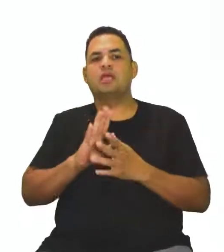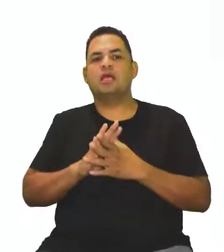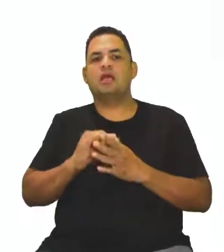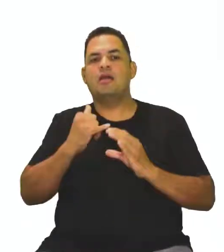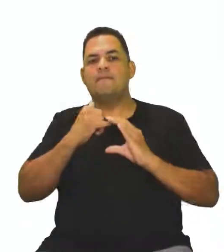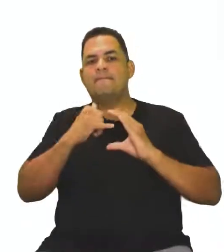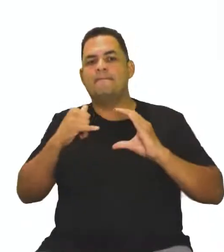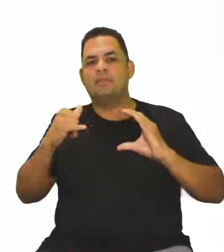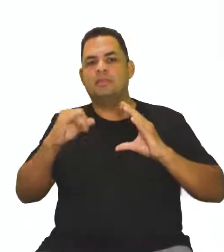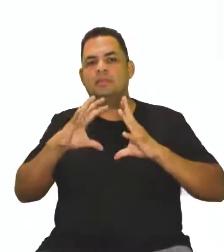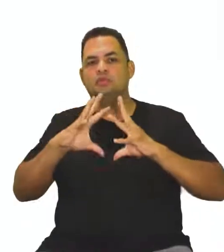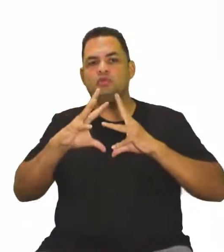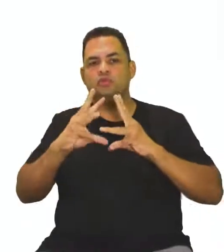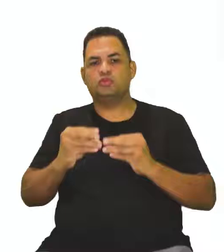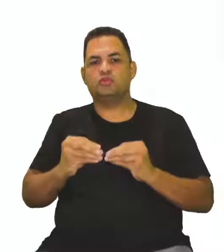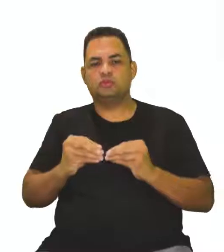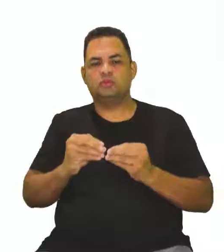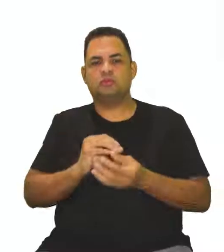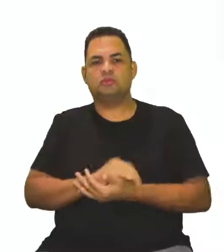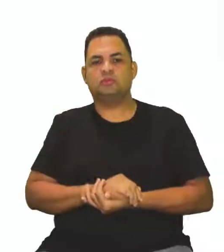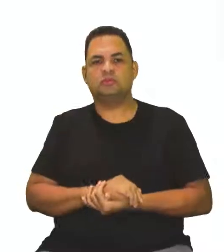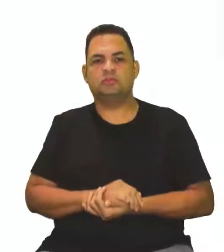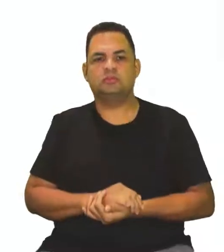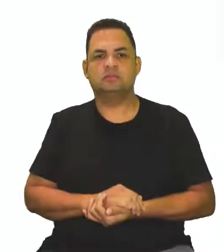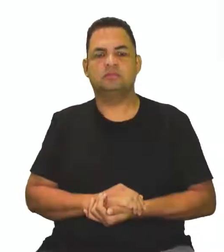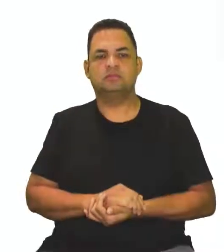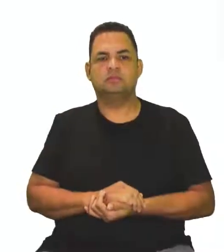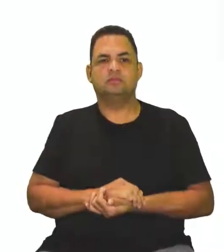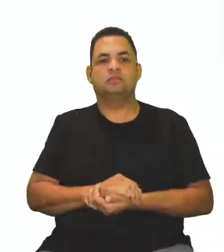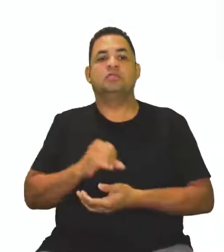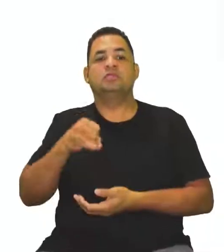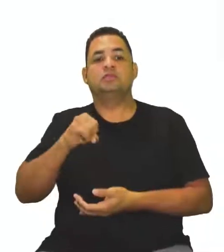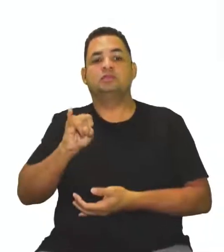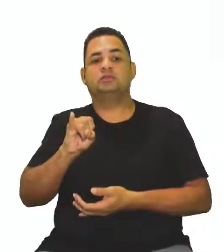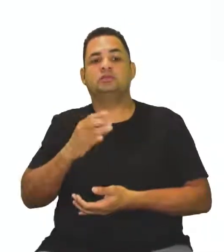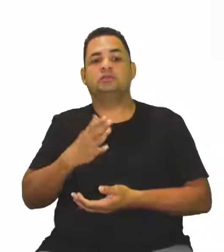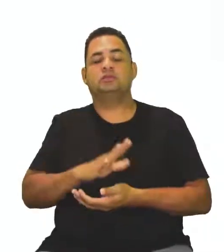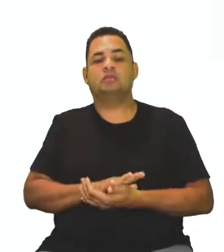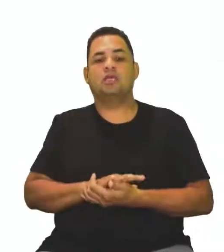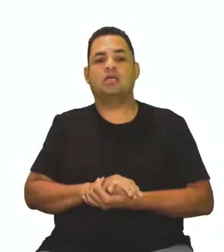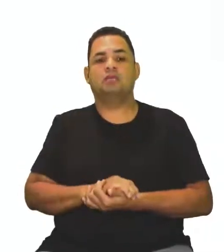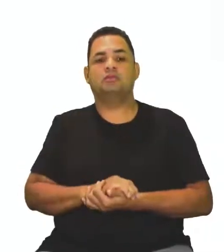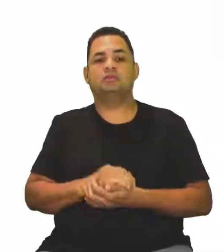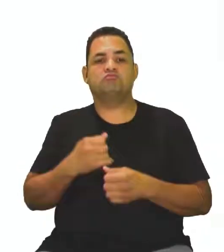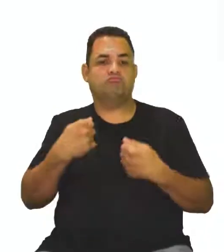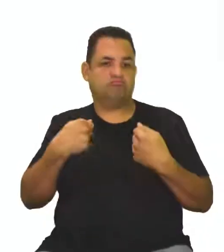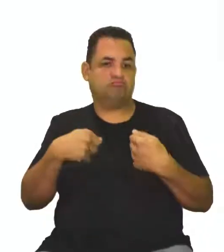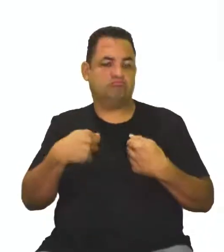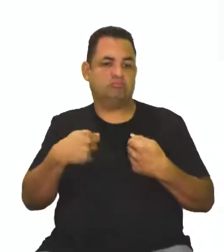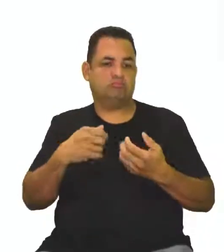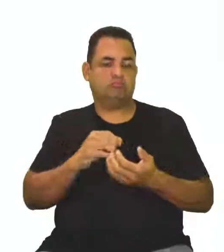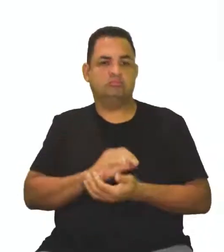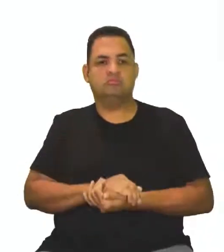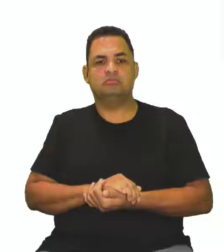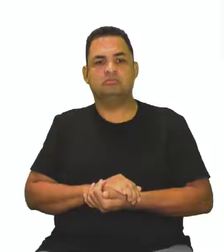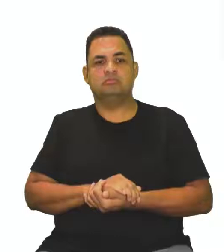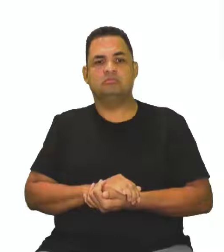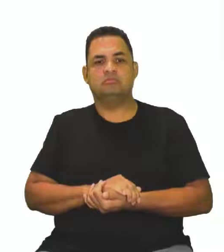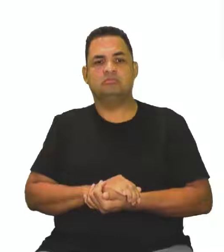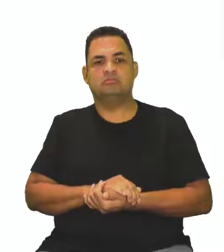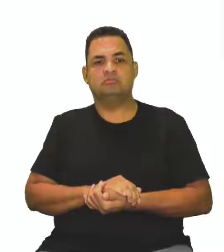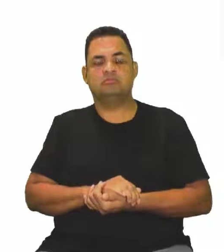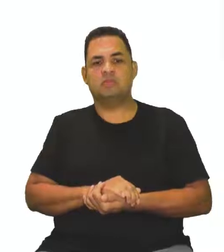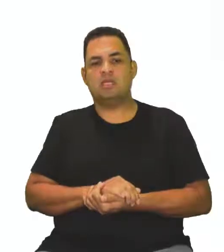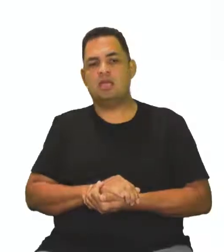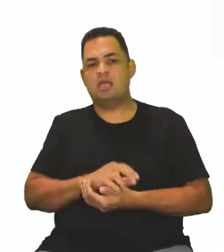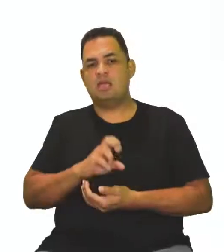Olha só, liga ali, corrente total. Se ele quer a corrente total, eu vou precisar da resistência equivalente total